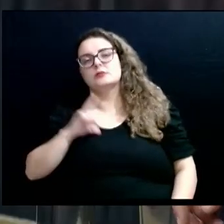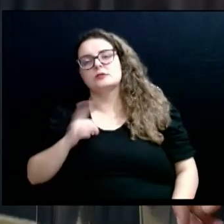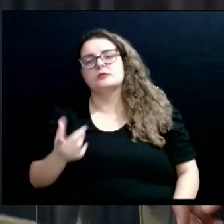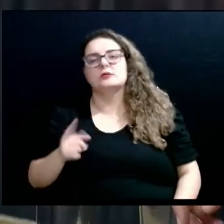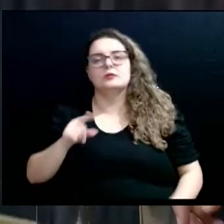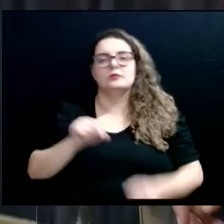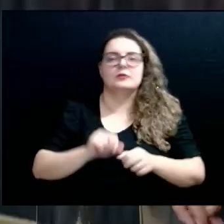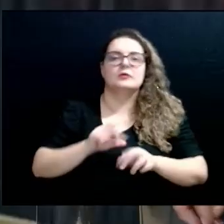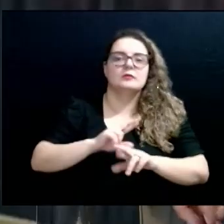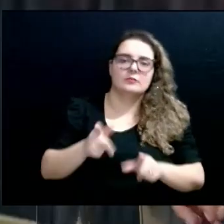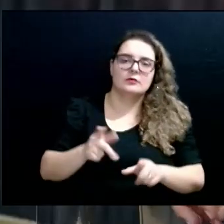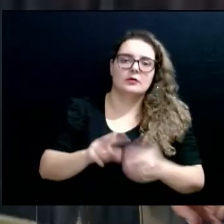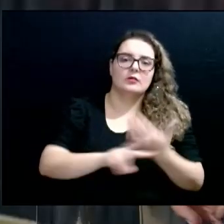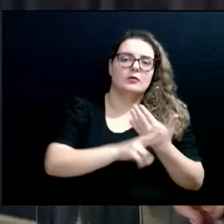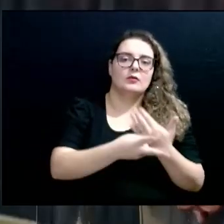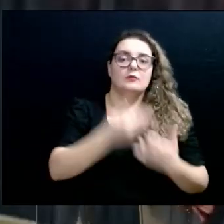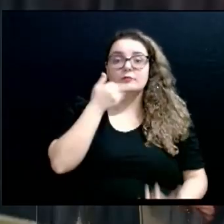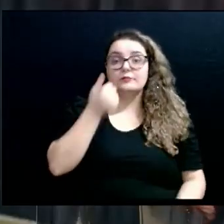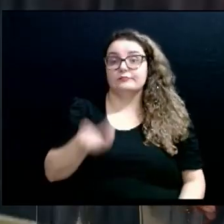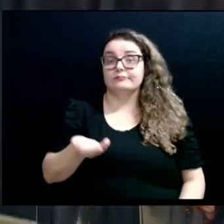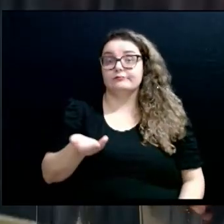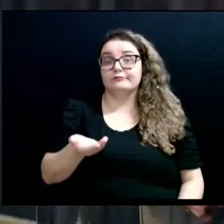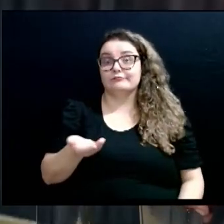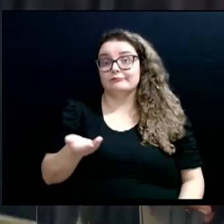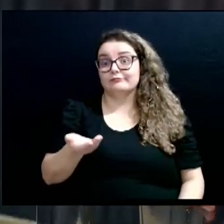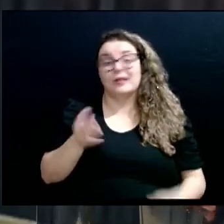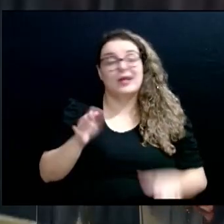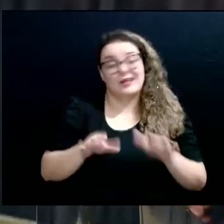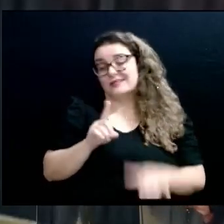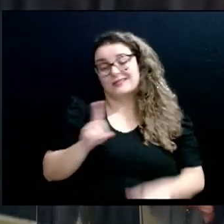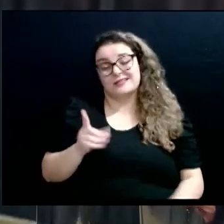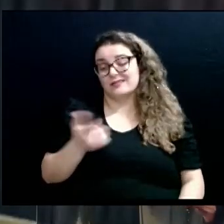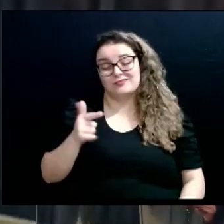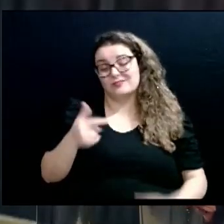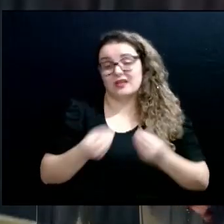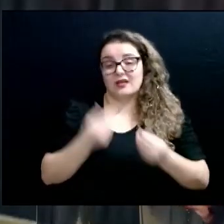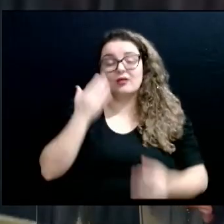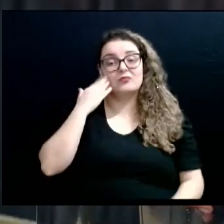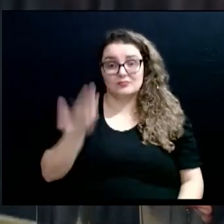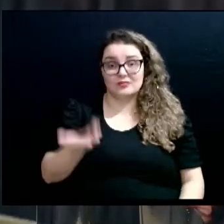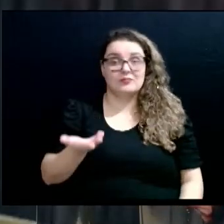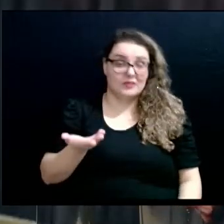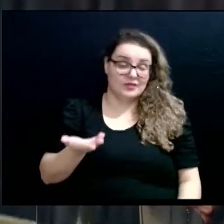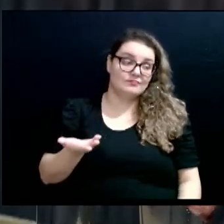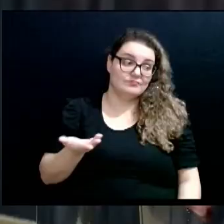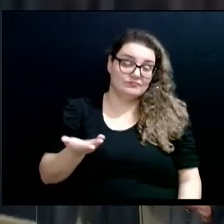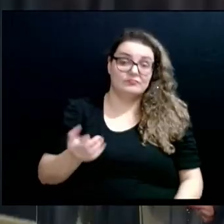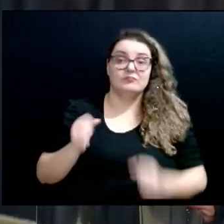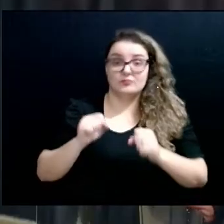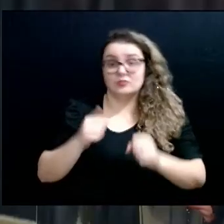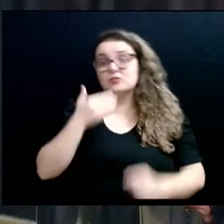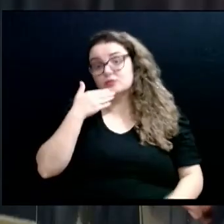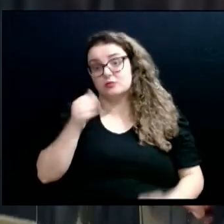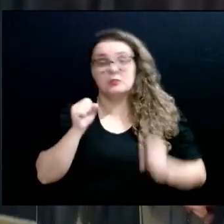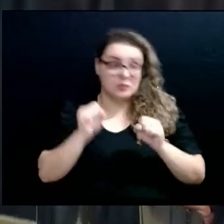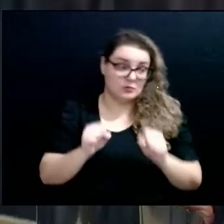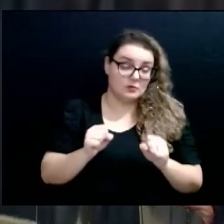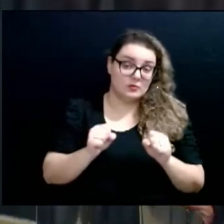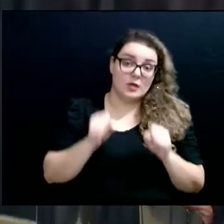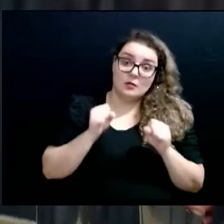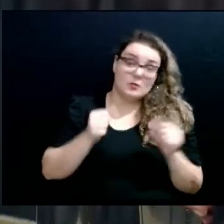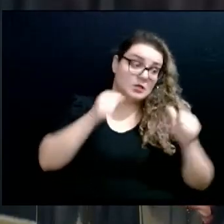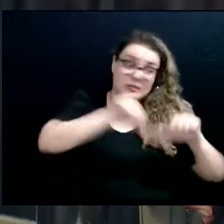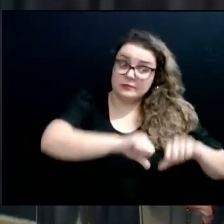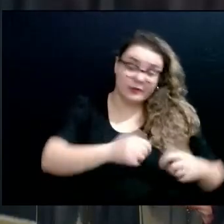resultado seria melhor. Será? A gente não tem como saber, né? Poderia ser melhor? Poderia, mas poderia ser pior. Poderia